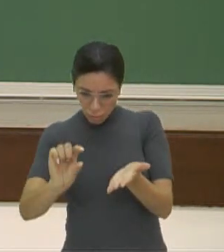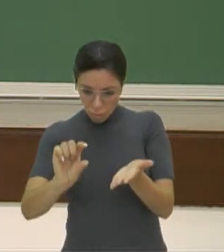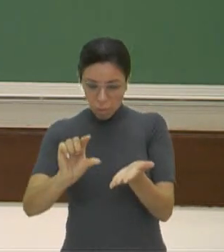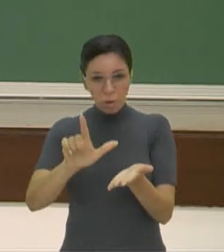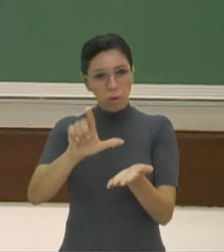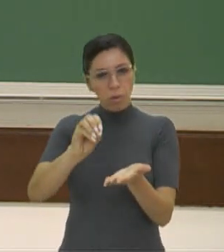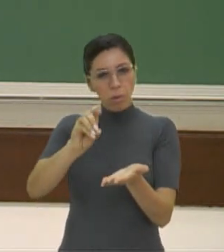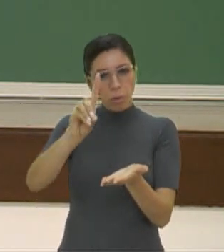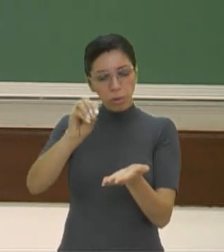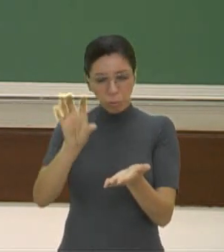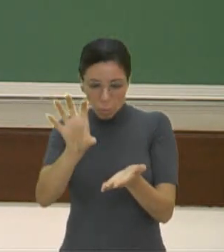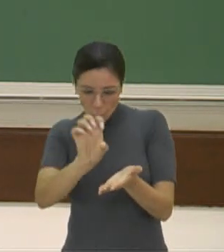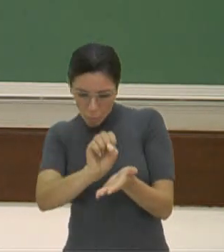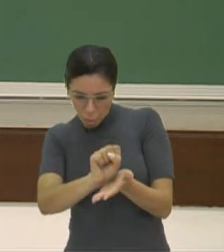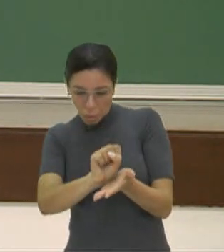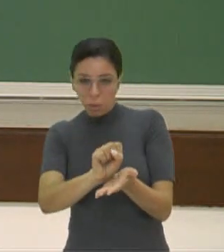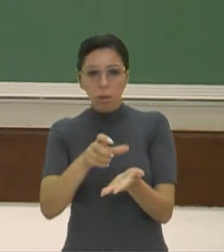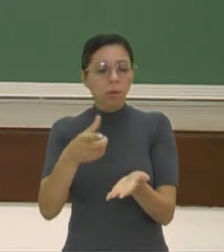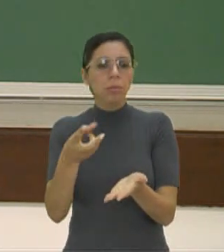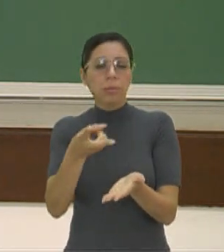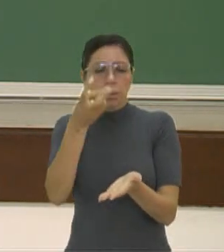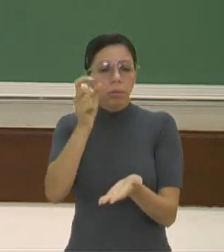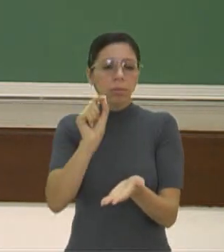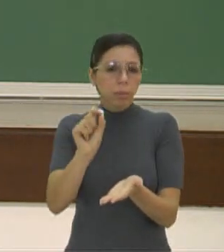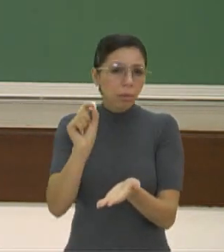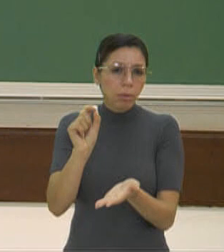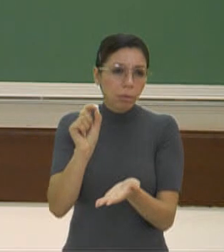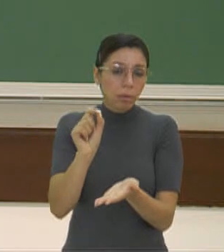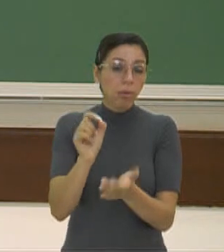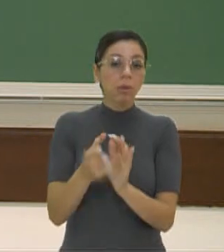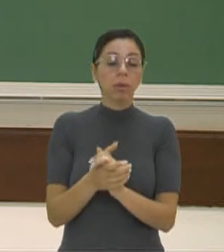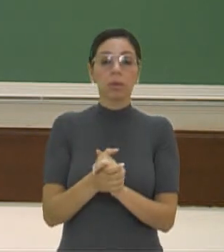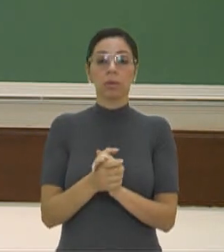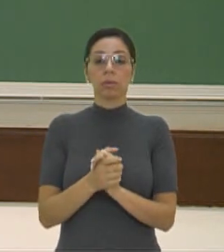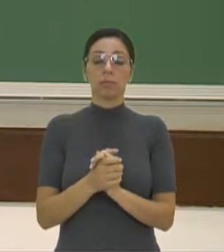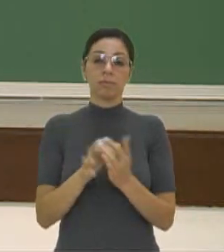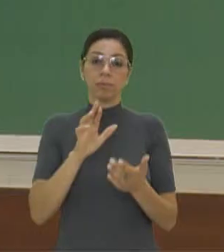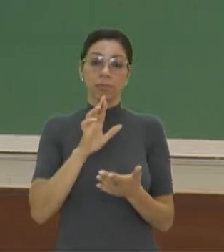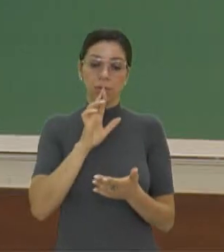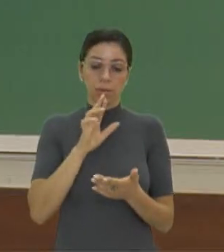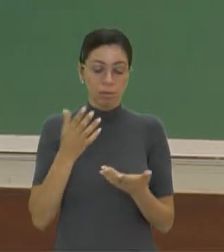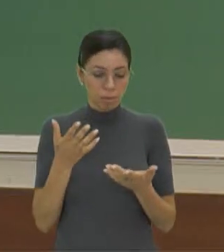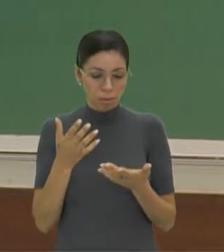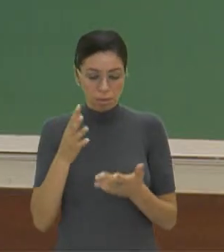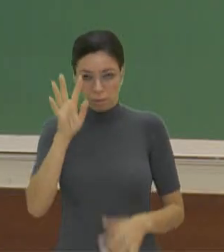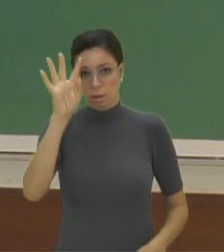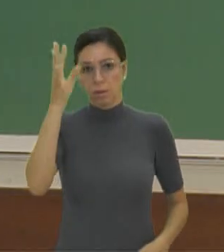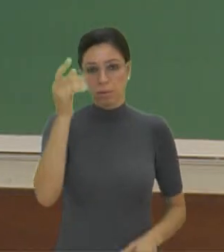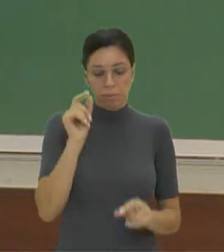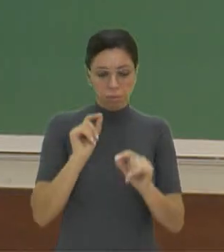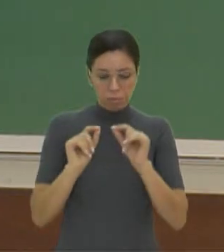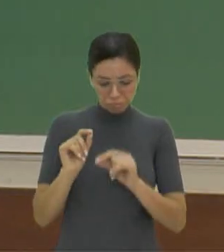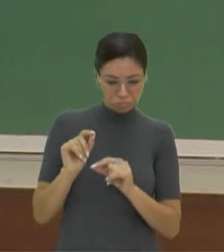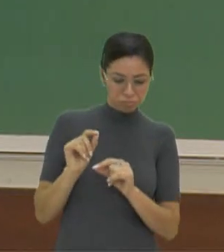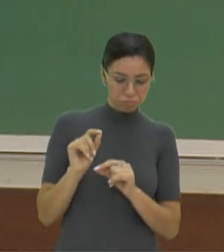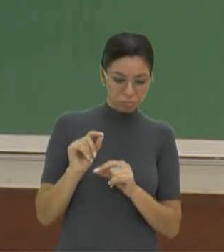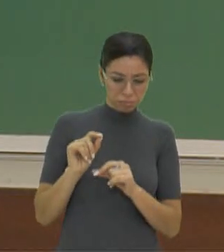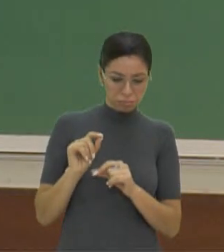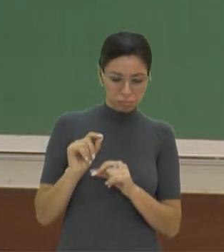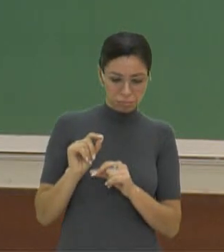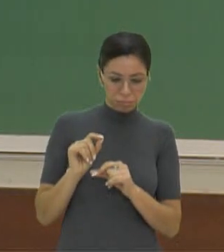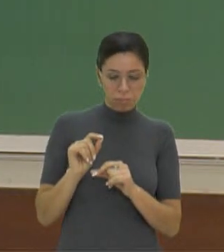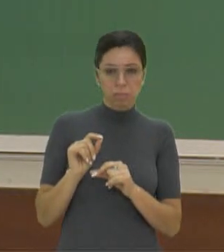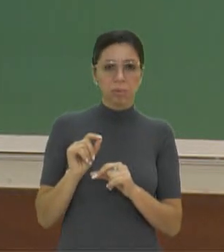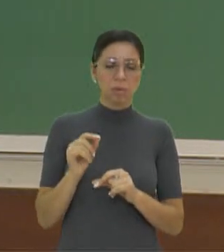Perkin noticed the color. Infelizmente, o resultado não foi satisfatório para ele, mas ele percebeu a